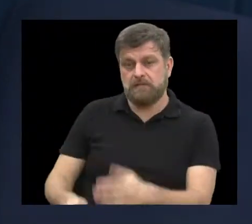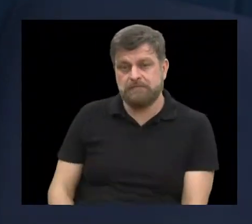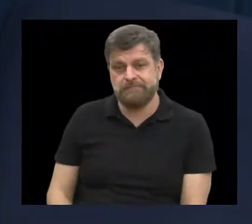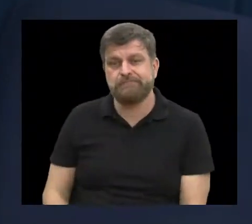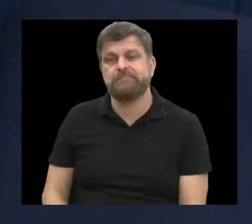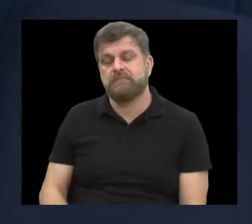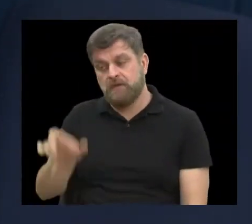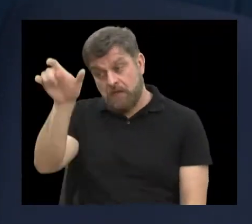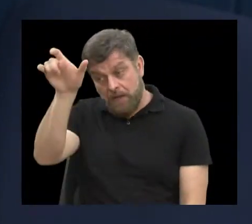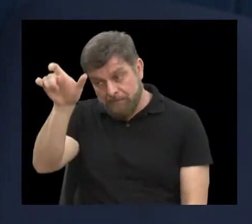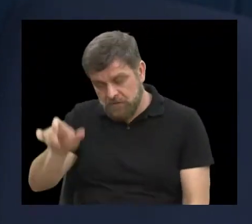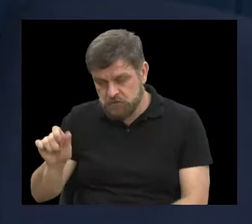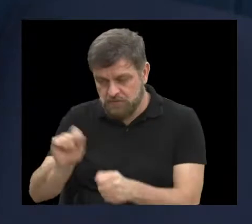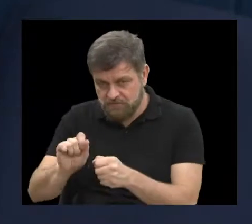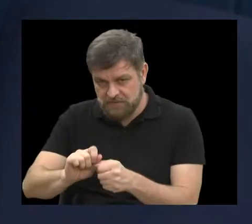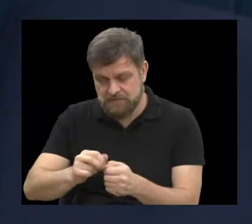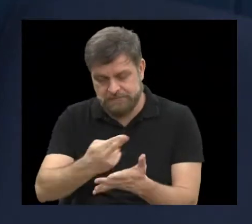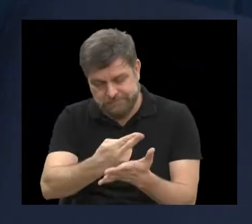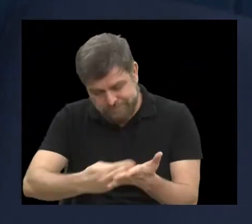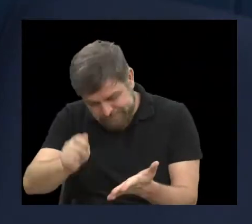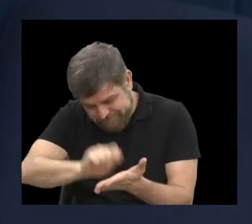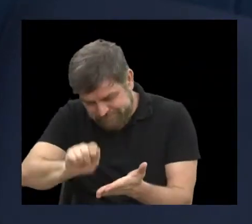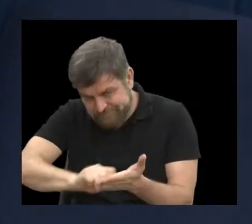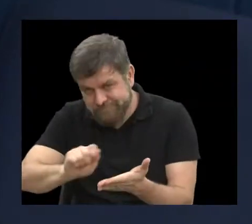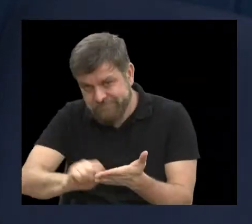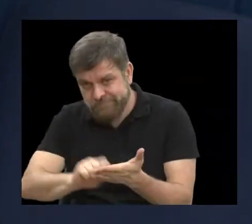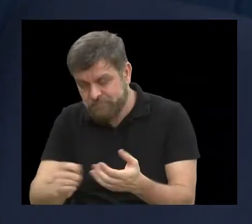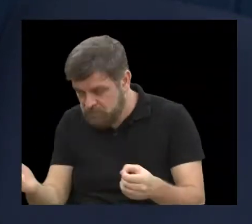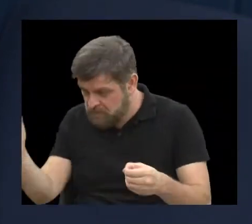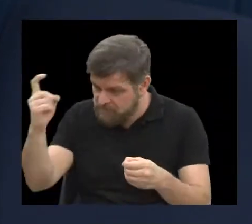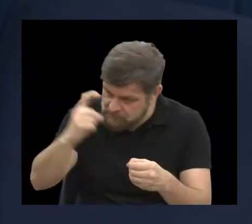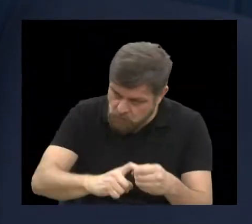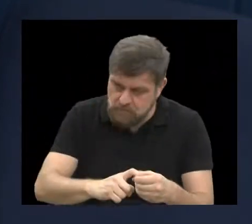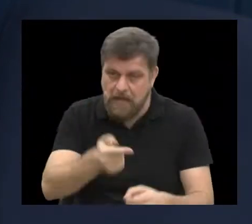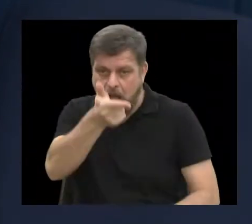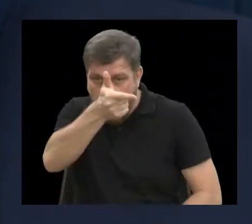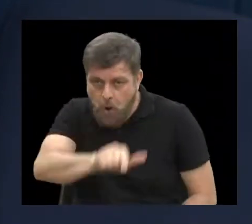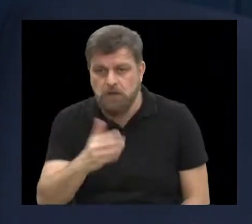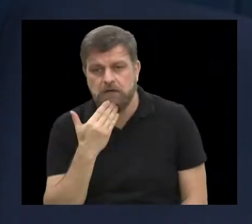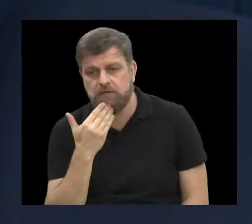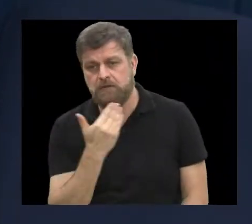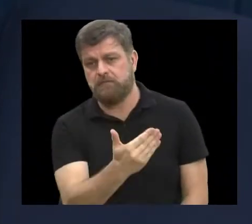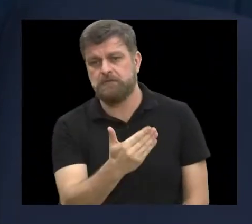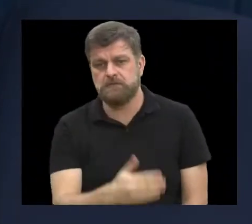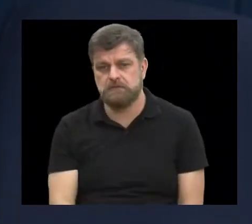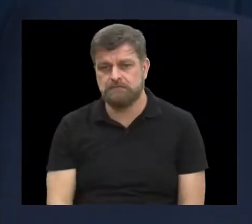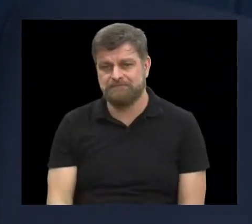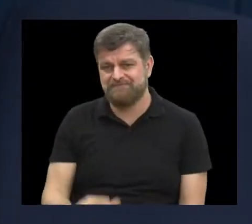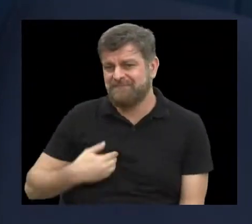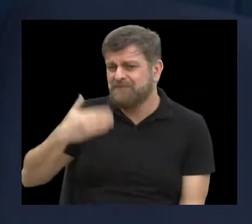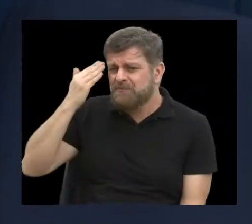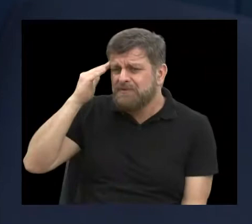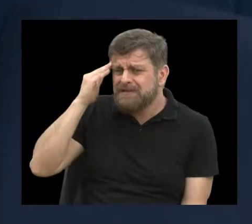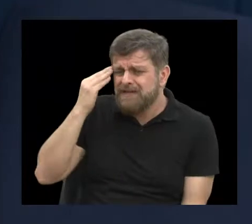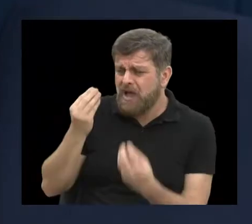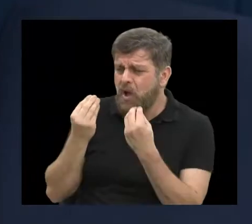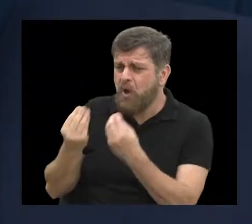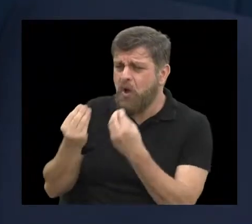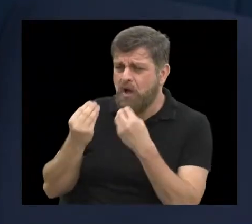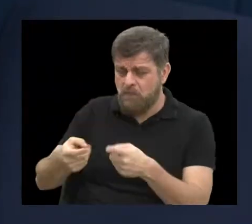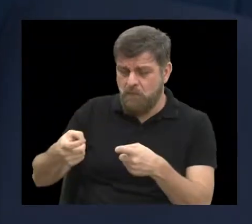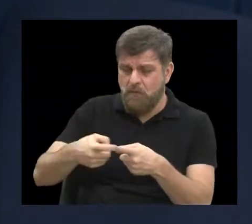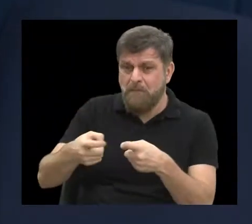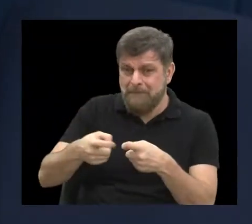outro recurso ou recorrer, não é isso? Isso. Então, o que eu não entendo, se foi um profissional